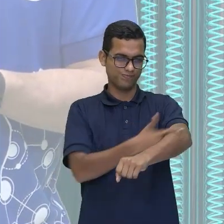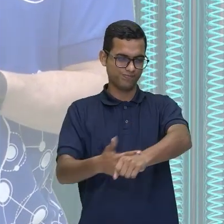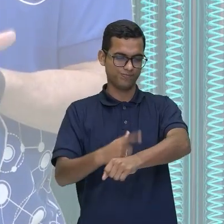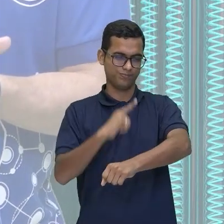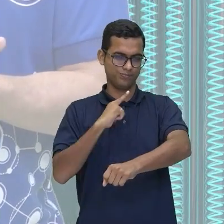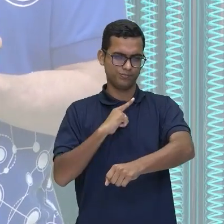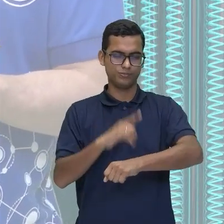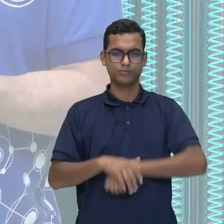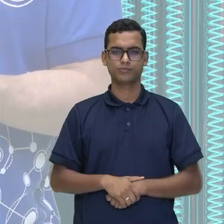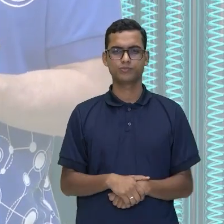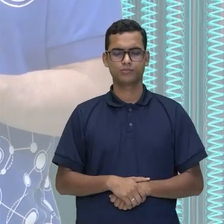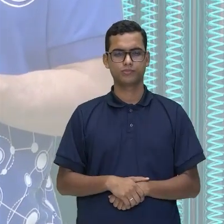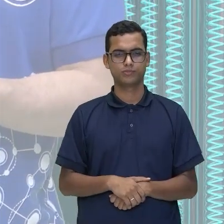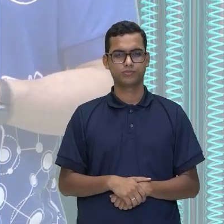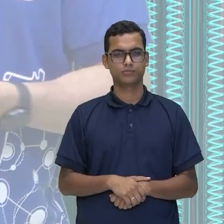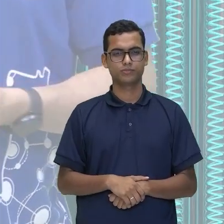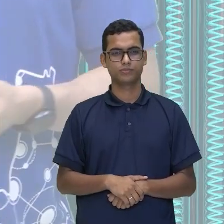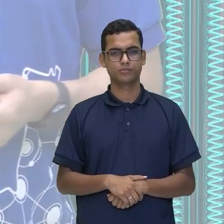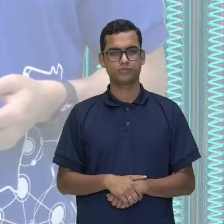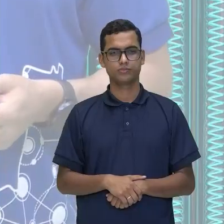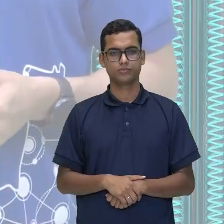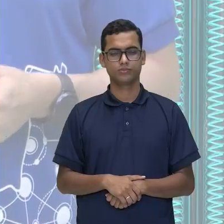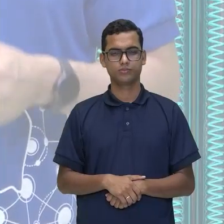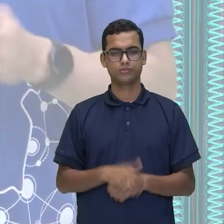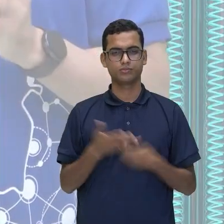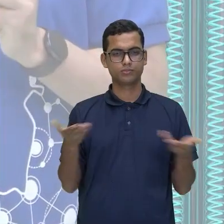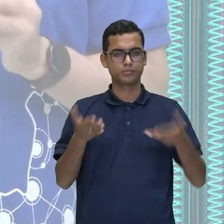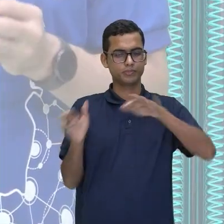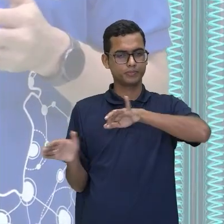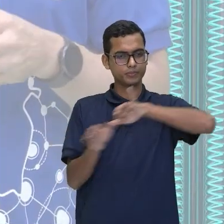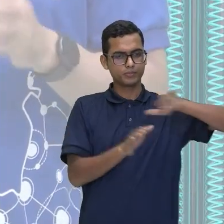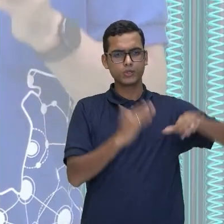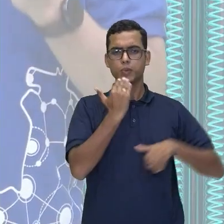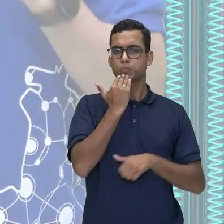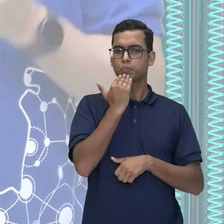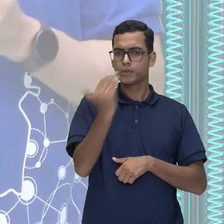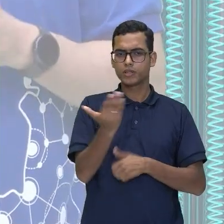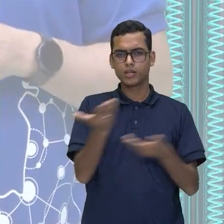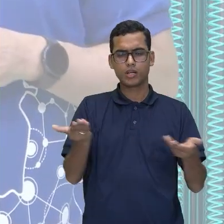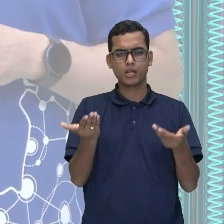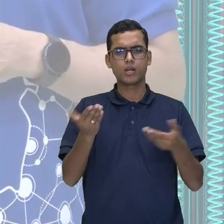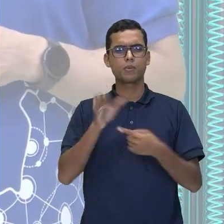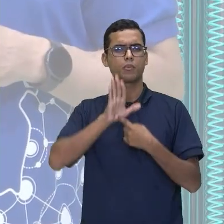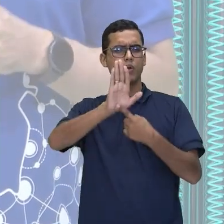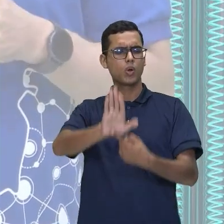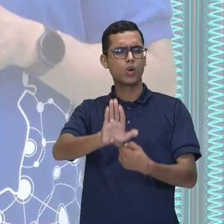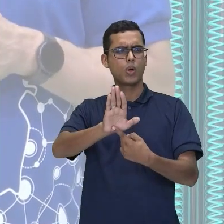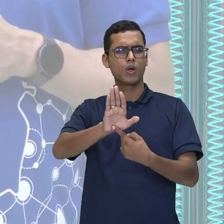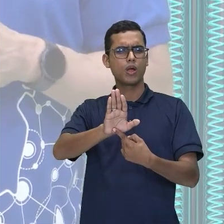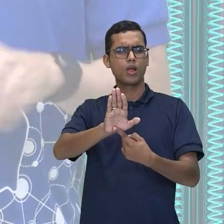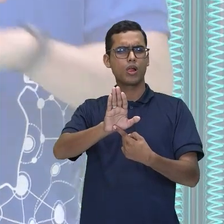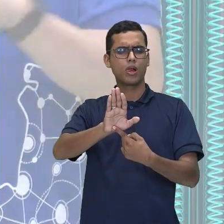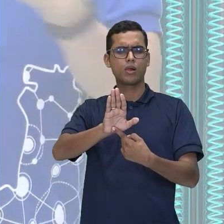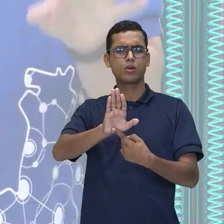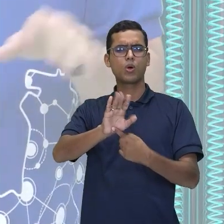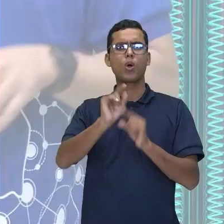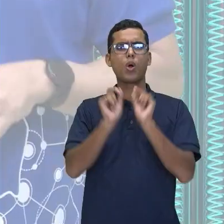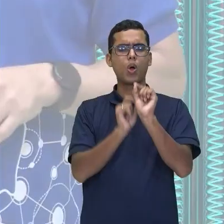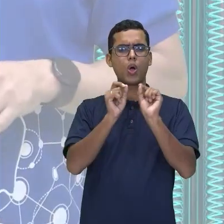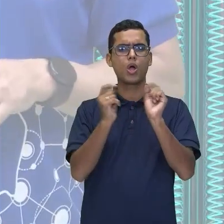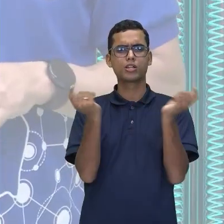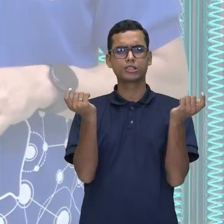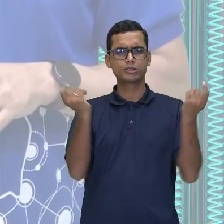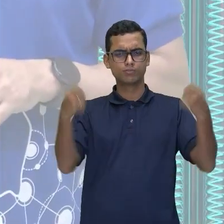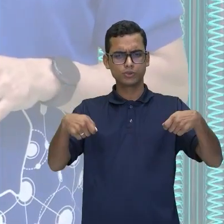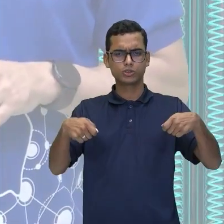né? Fazendo pedido, request, pedido. Agora, o verbo modal para indicar, para expressar possibilidade, de modo